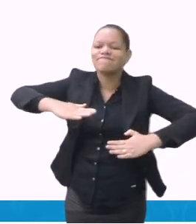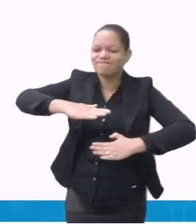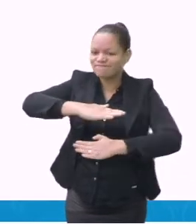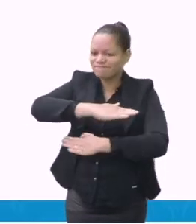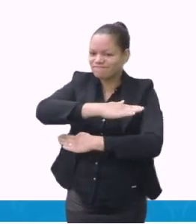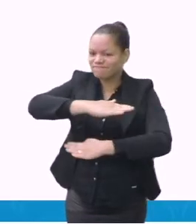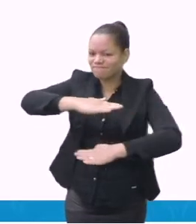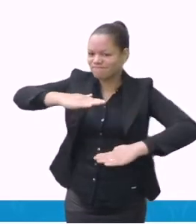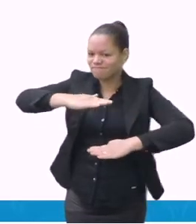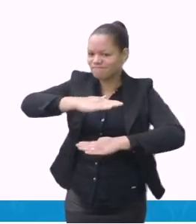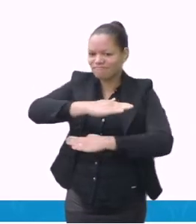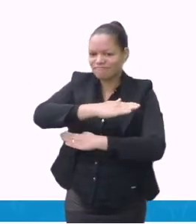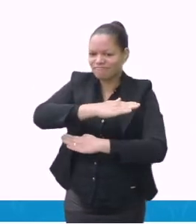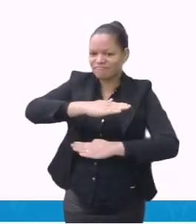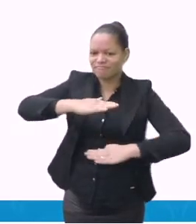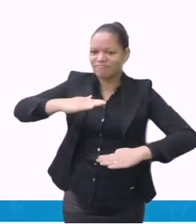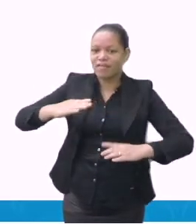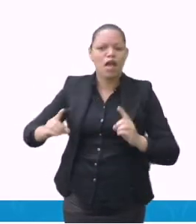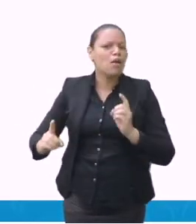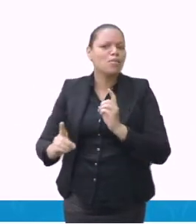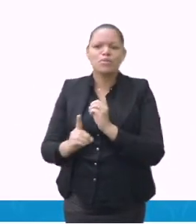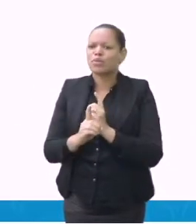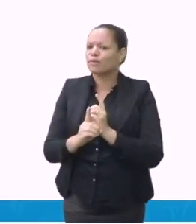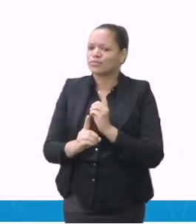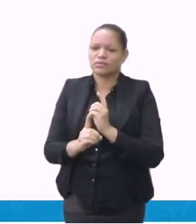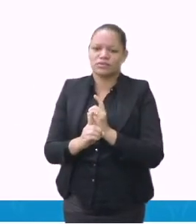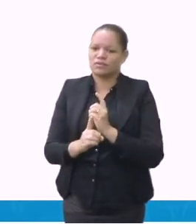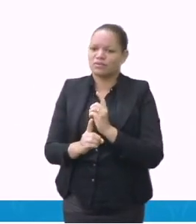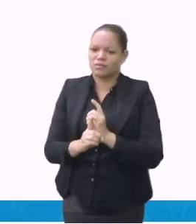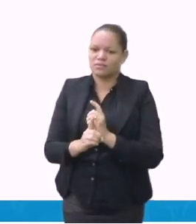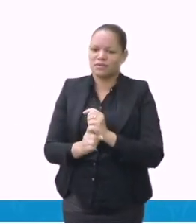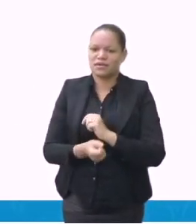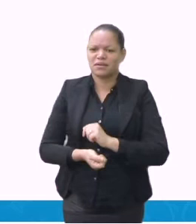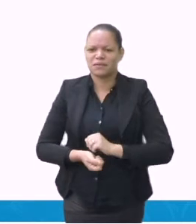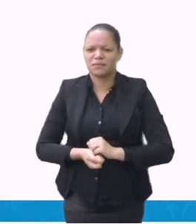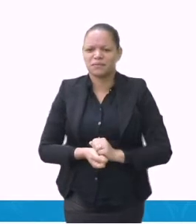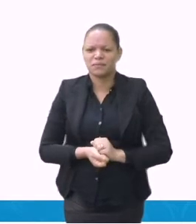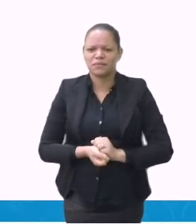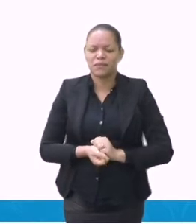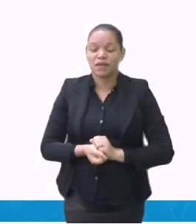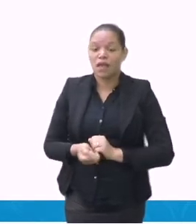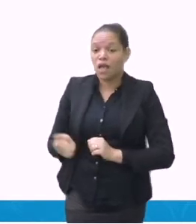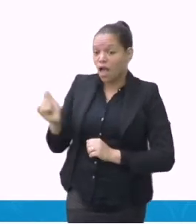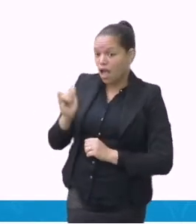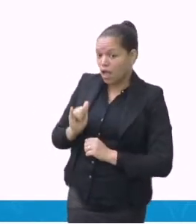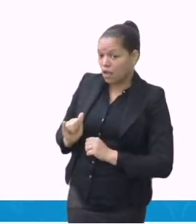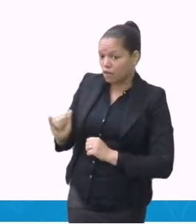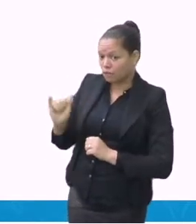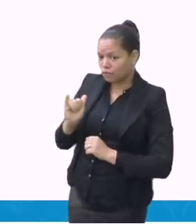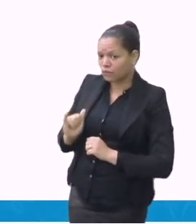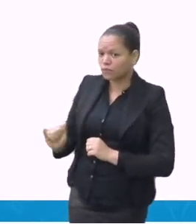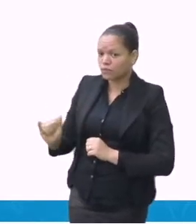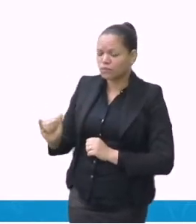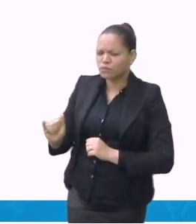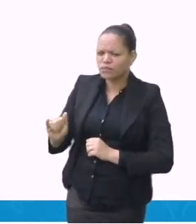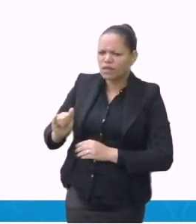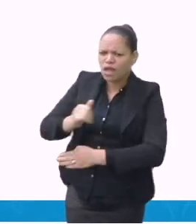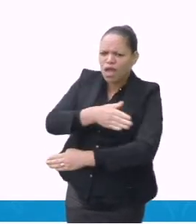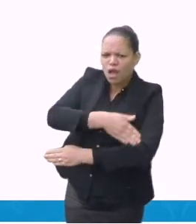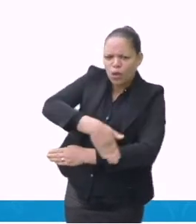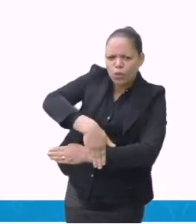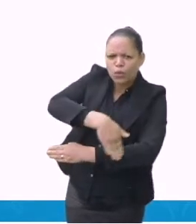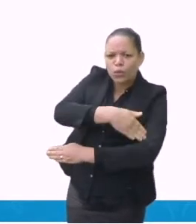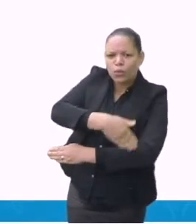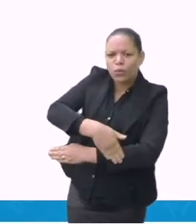paralelas. Então, ele poderia utilizar a informação de que a Rua das Oliveiras